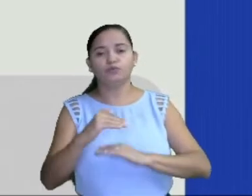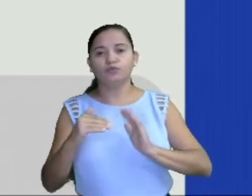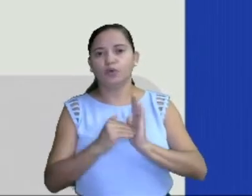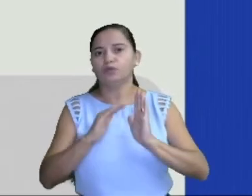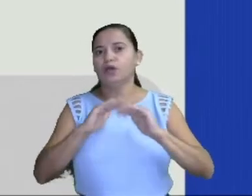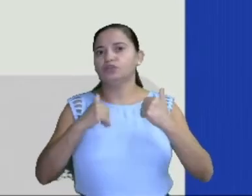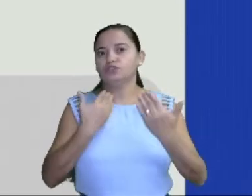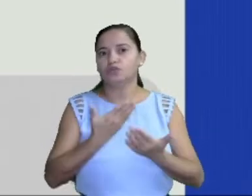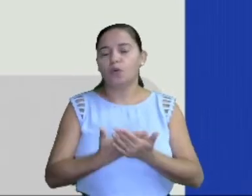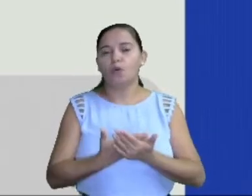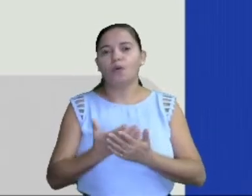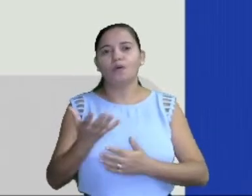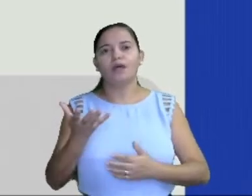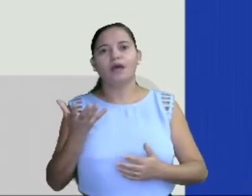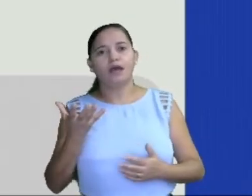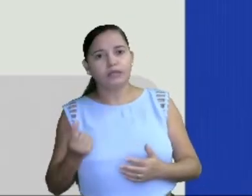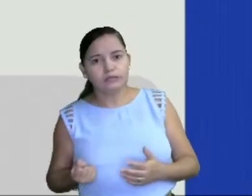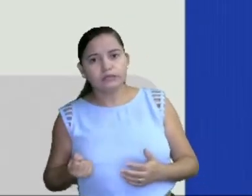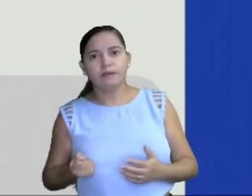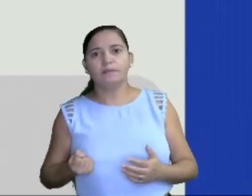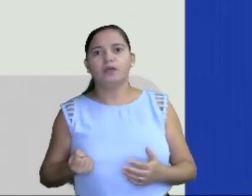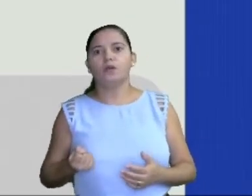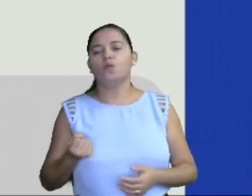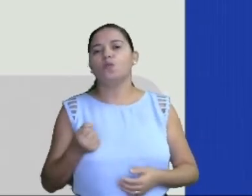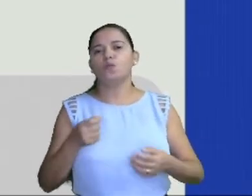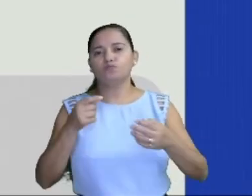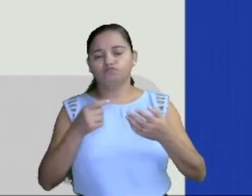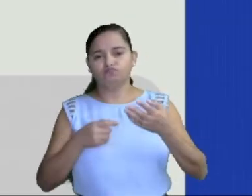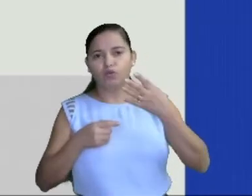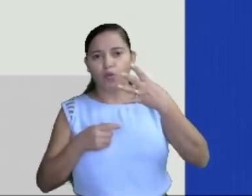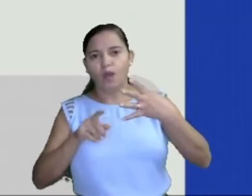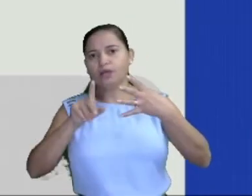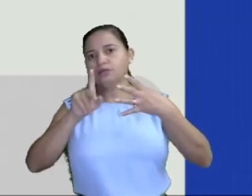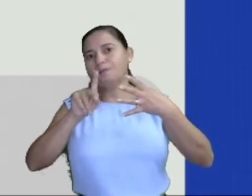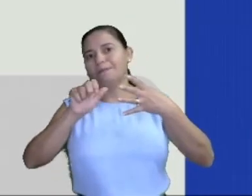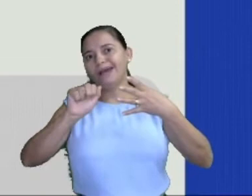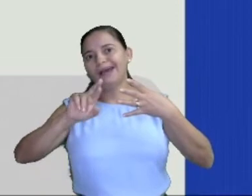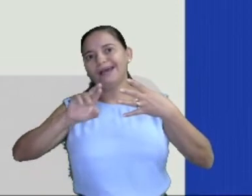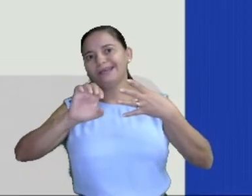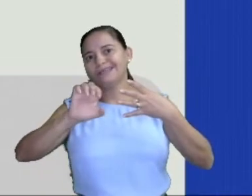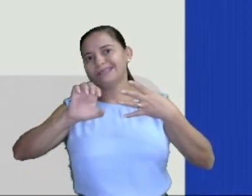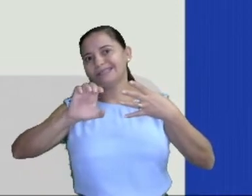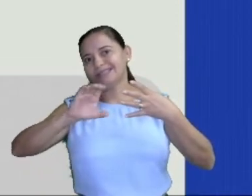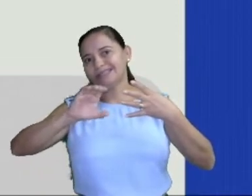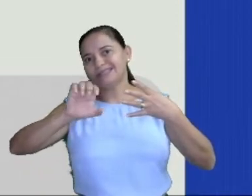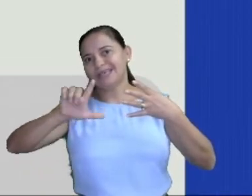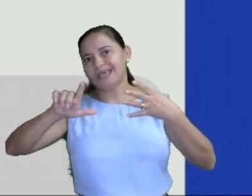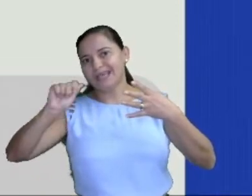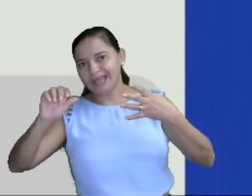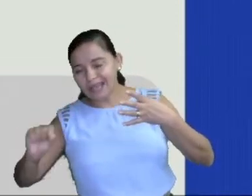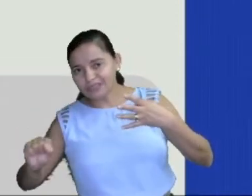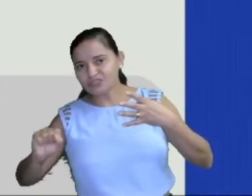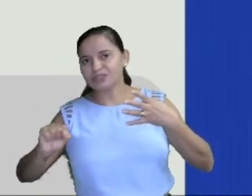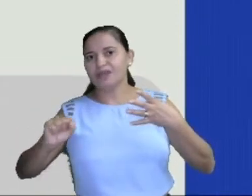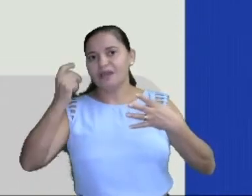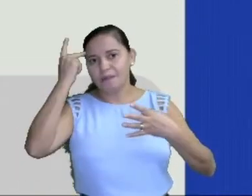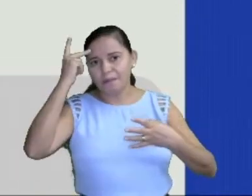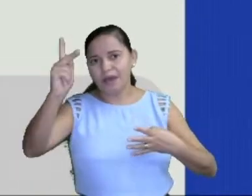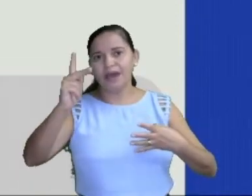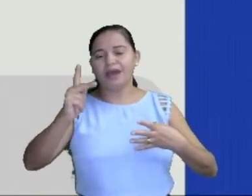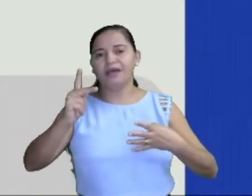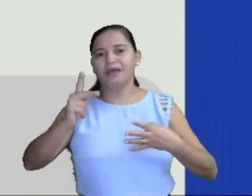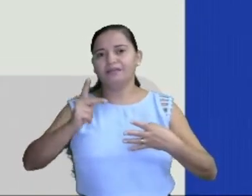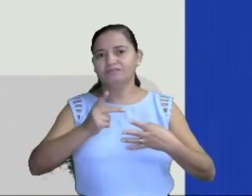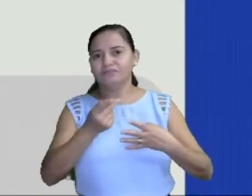receberam no mínimo 4 parcelas de repasses para que elas pudessem fazer todos os